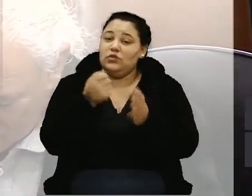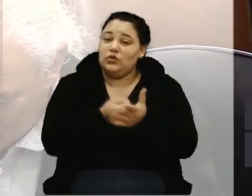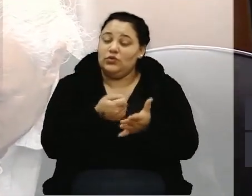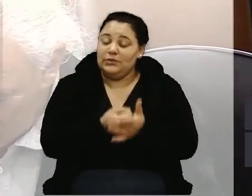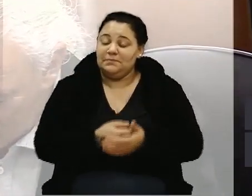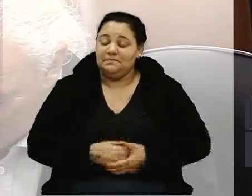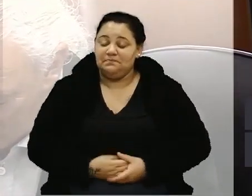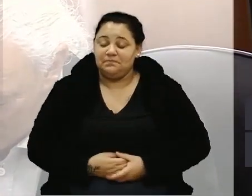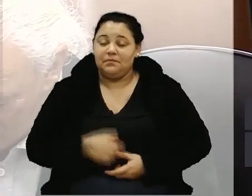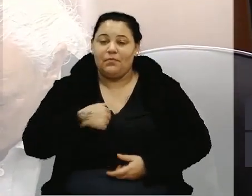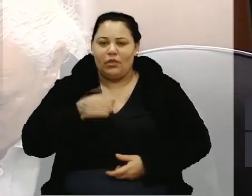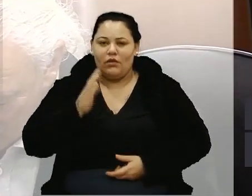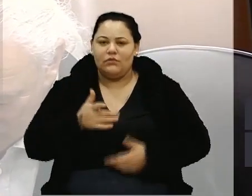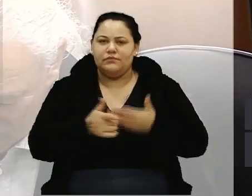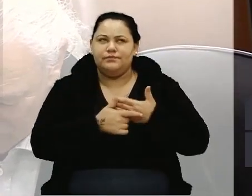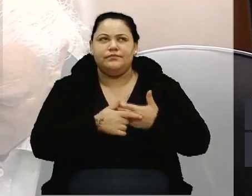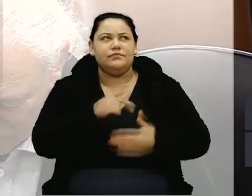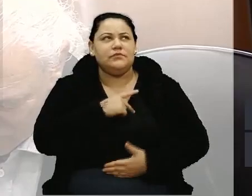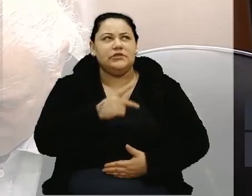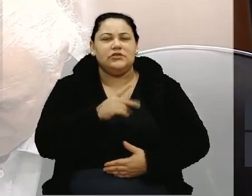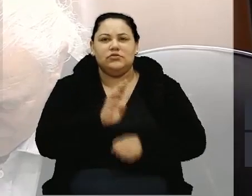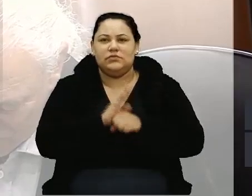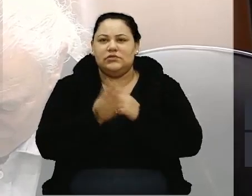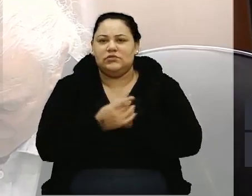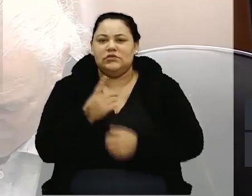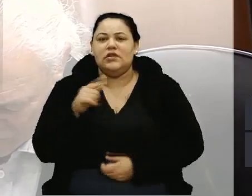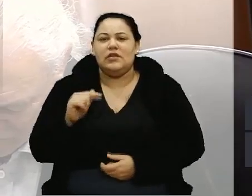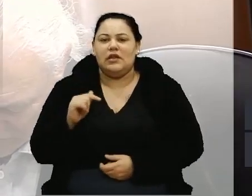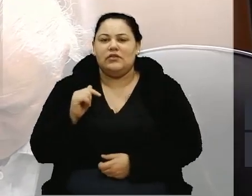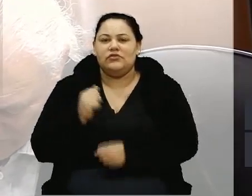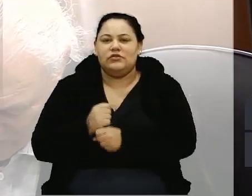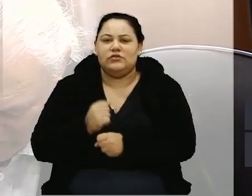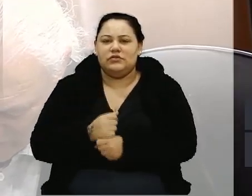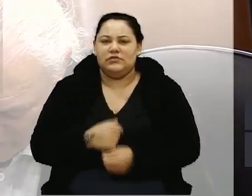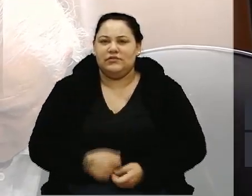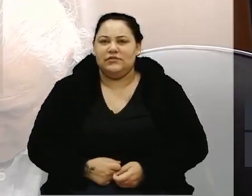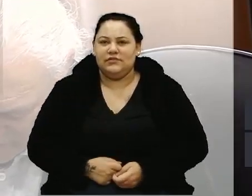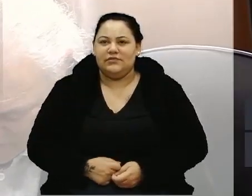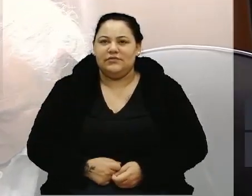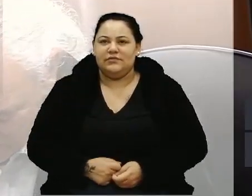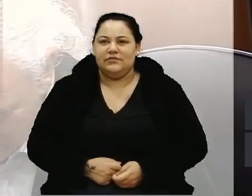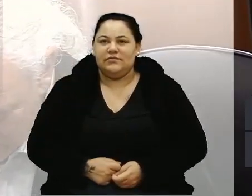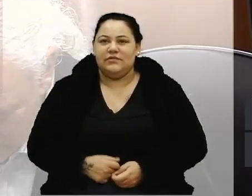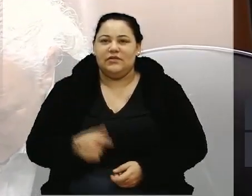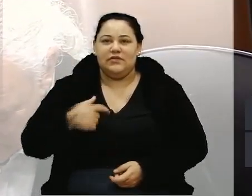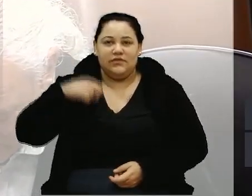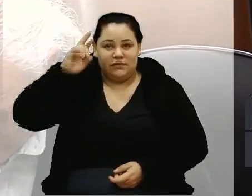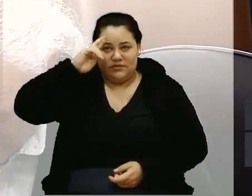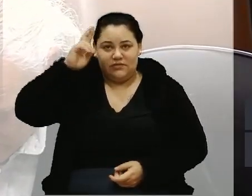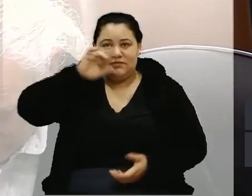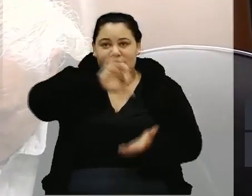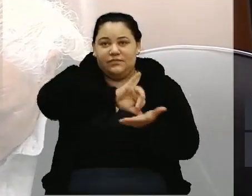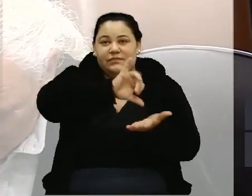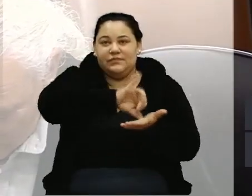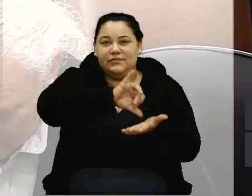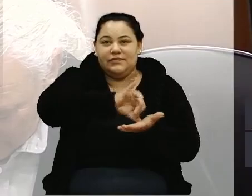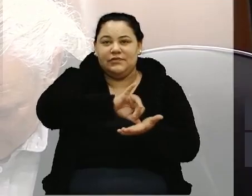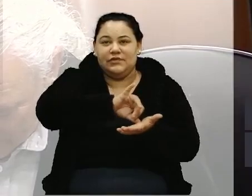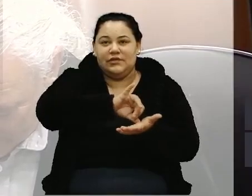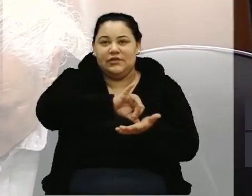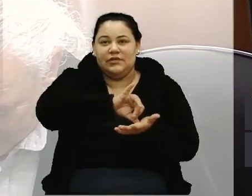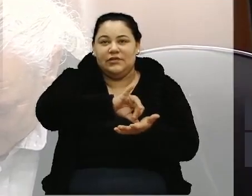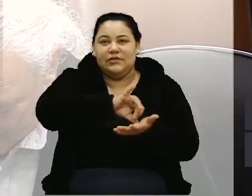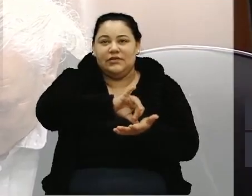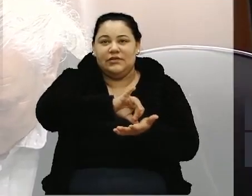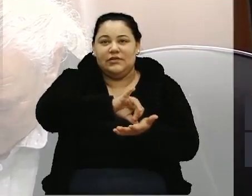fui presidente de bairro com 17 anos. Fui diretor da região centro pela UAB por 6 anos, na época do Dalton